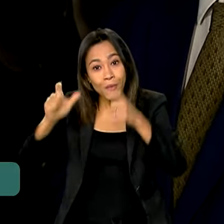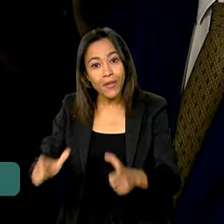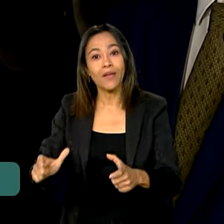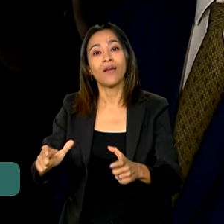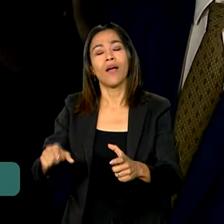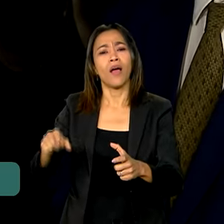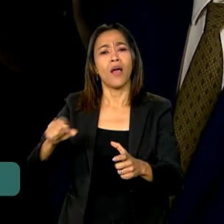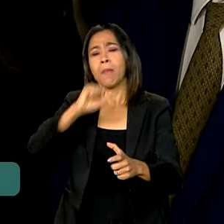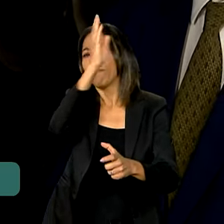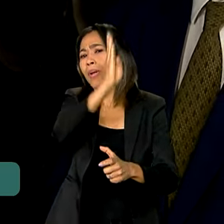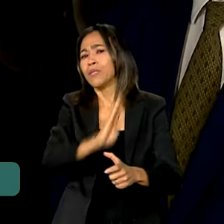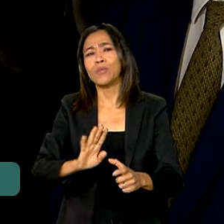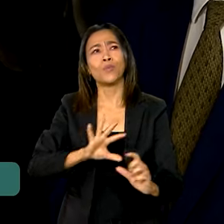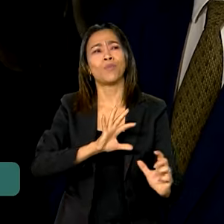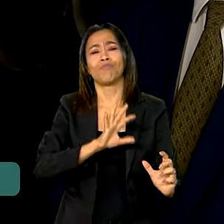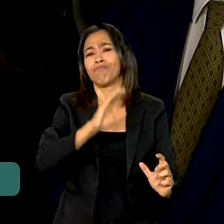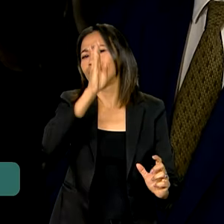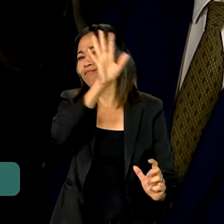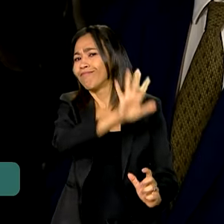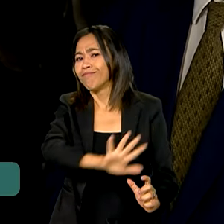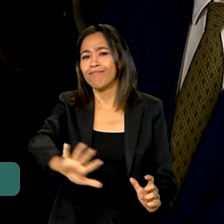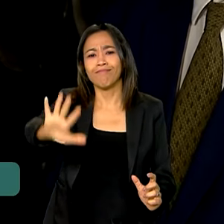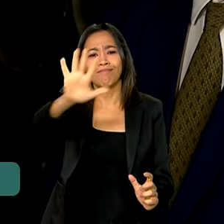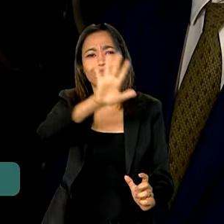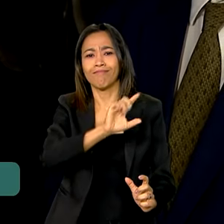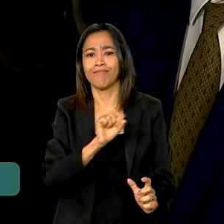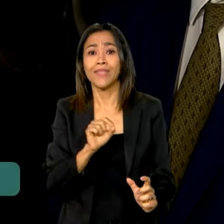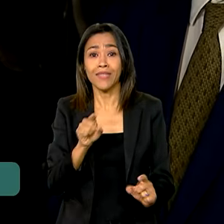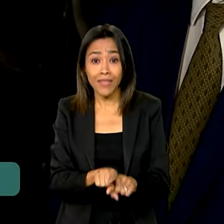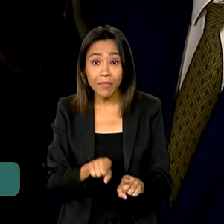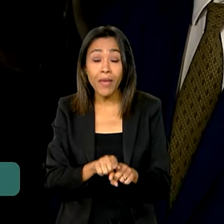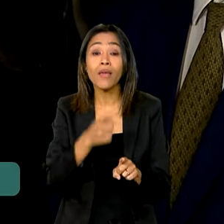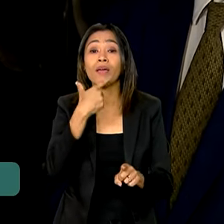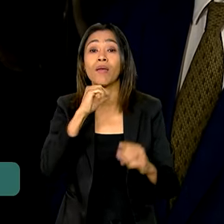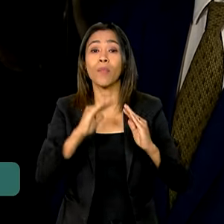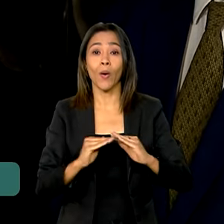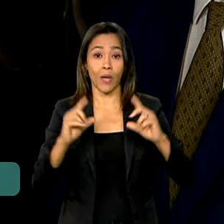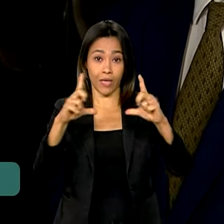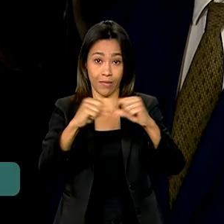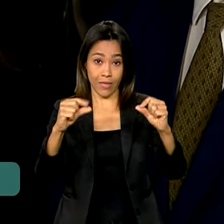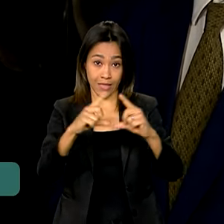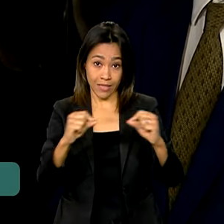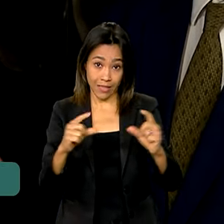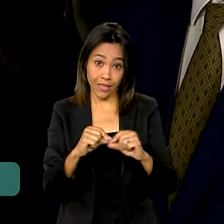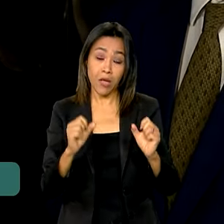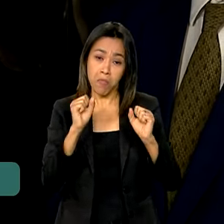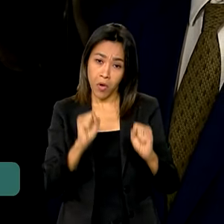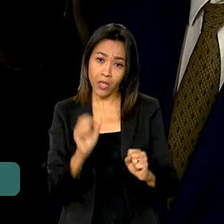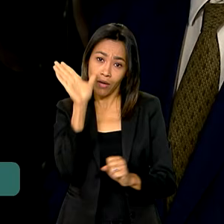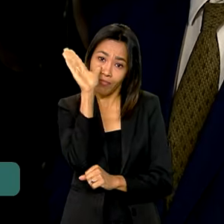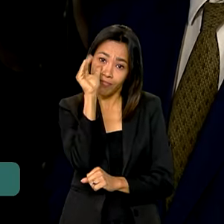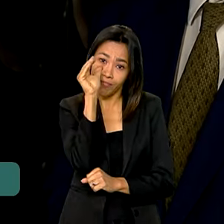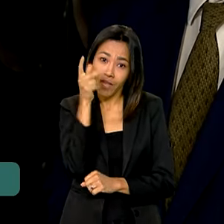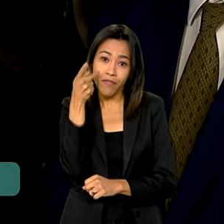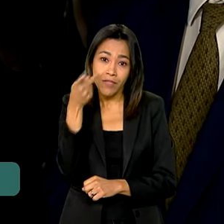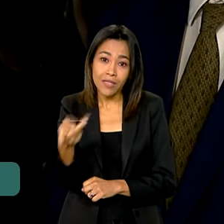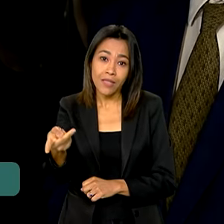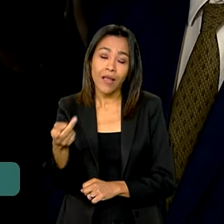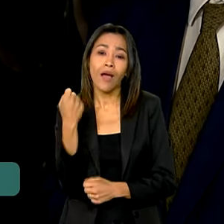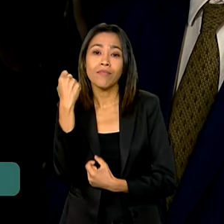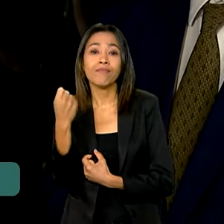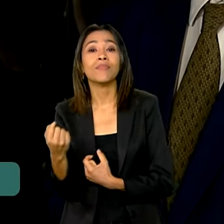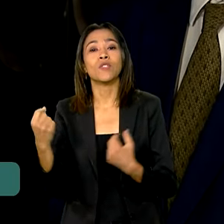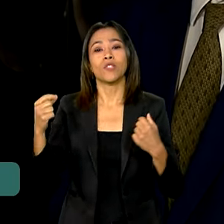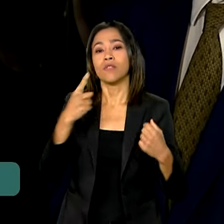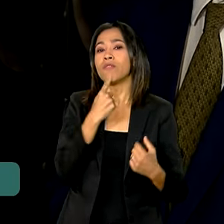brasileiros de todo o país, especialmente os brasileiros de Brasília, os brasileiros, poderão visitar nos feriados e